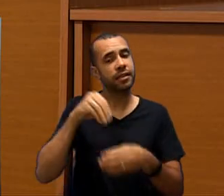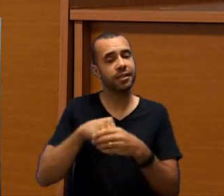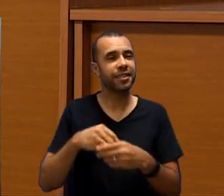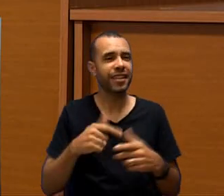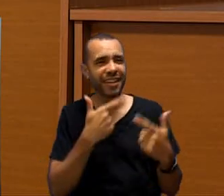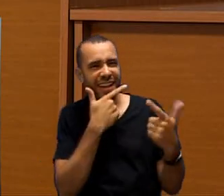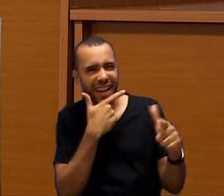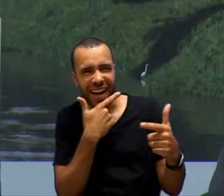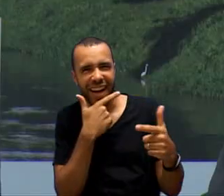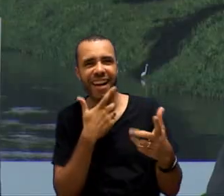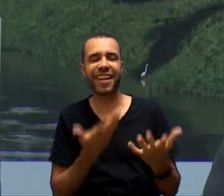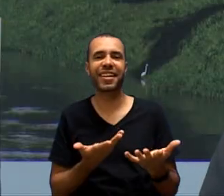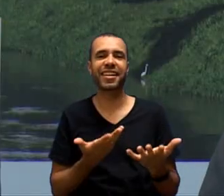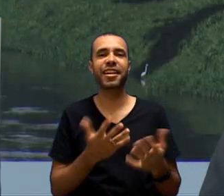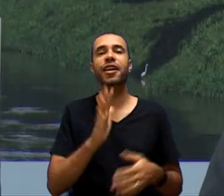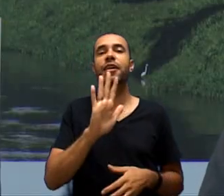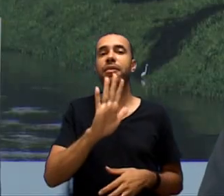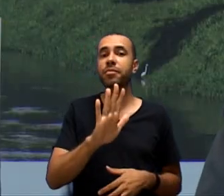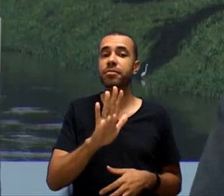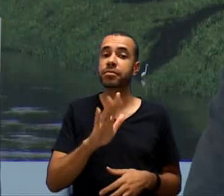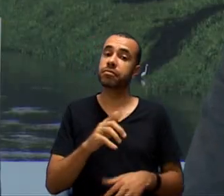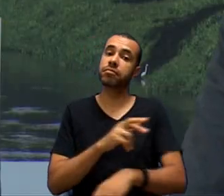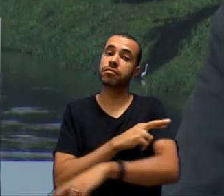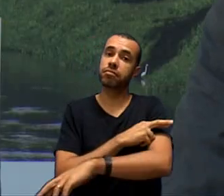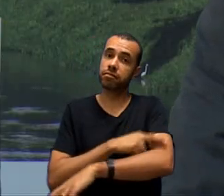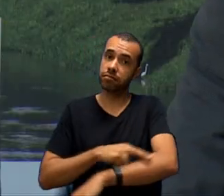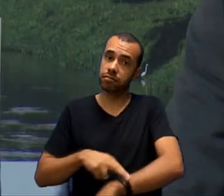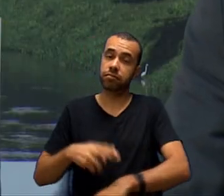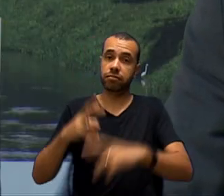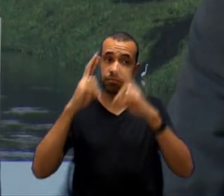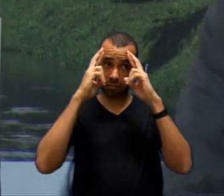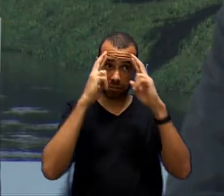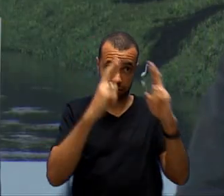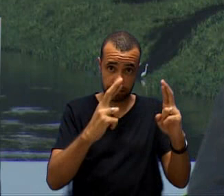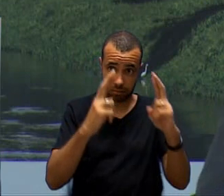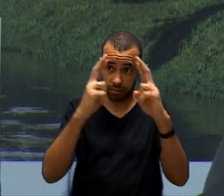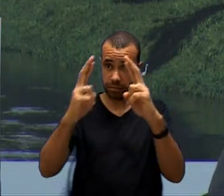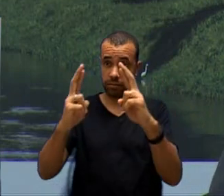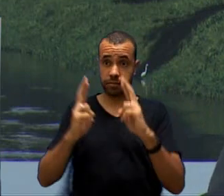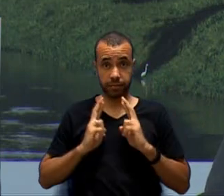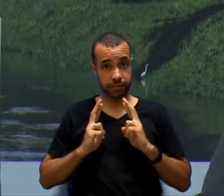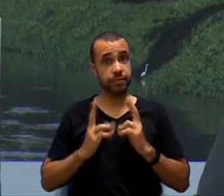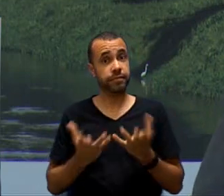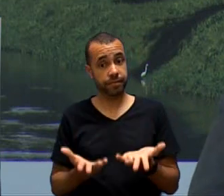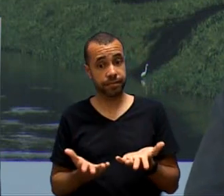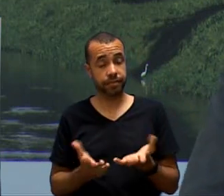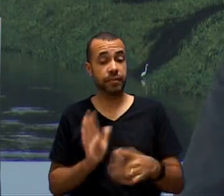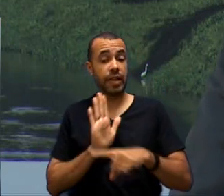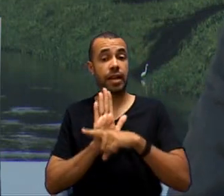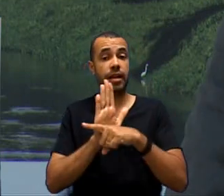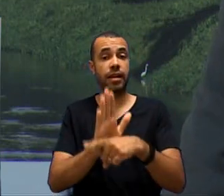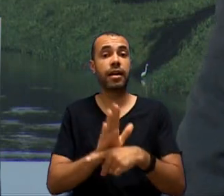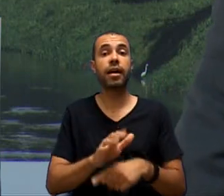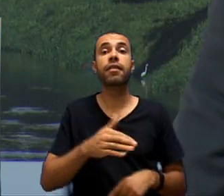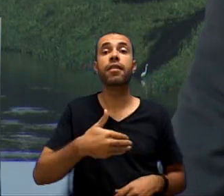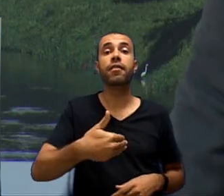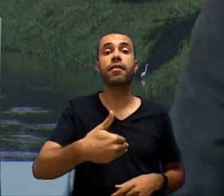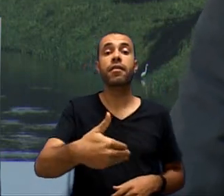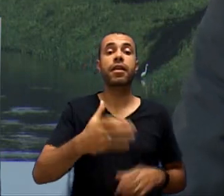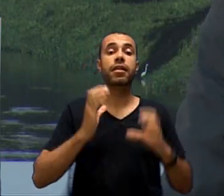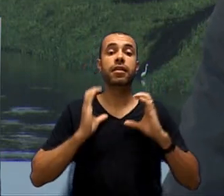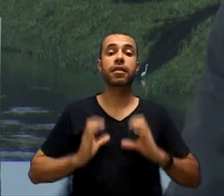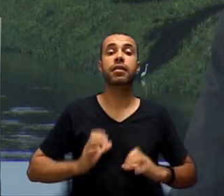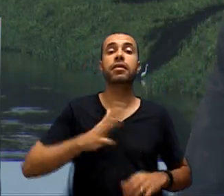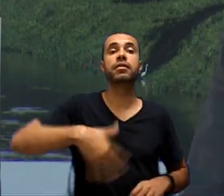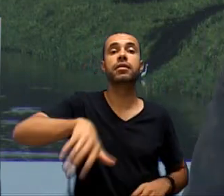gente define o futuro de cada cidadão sorocabano. É aqui que a gente define o que vai acontecer nos próximos